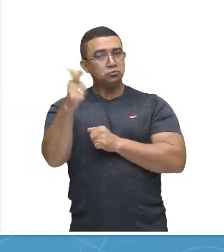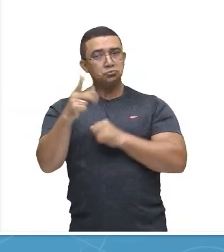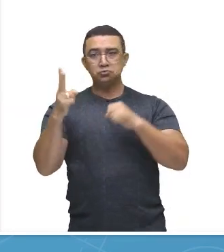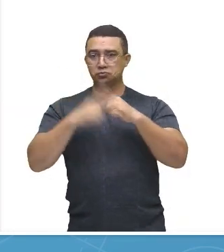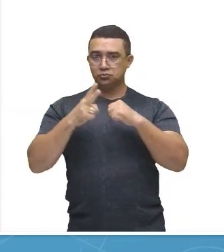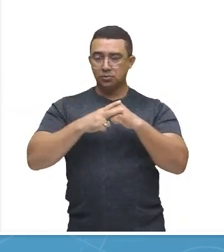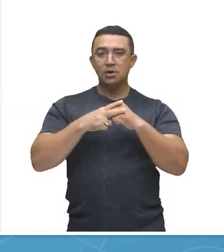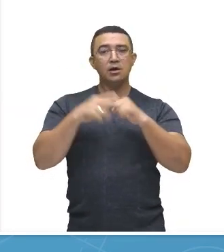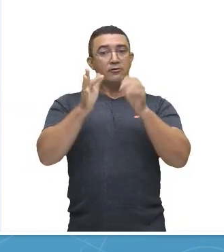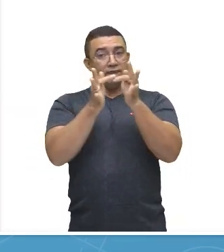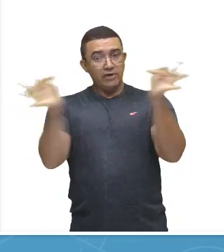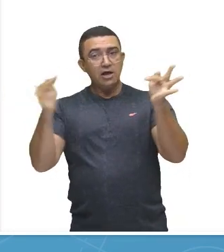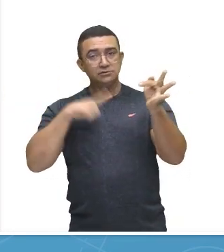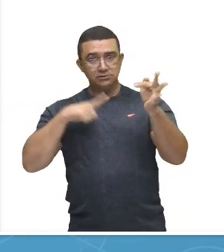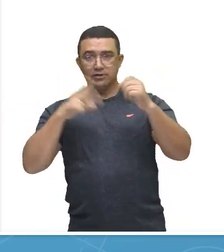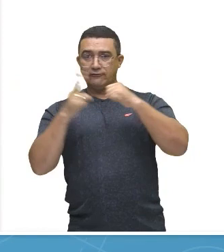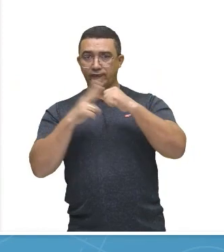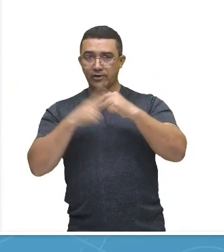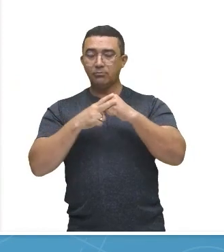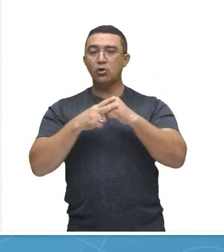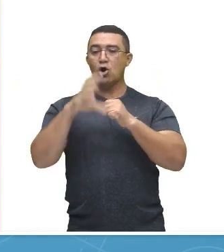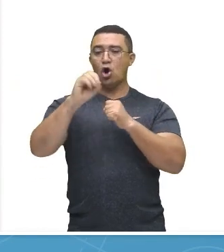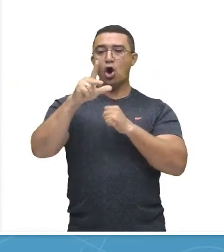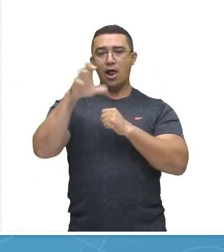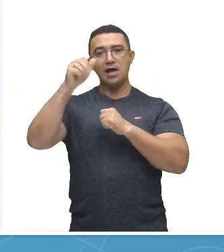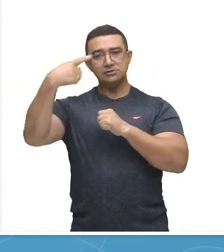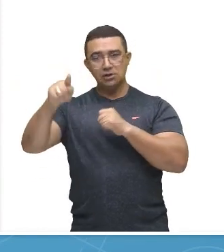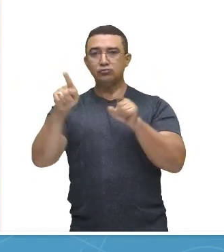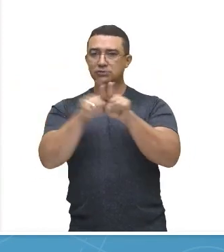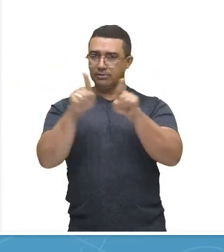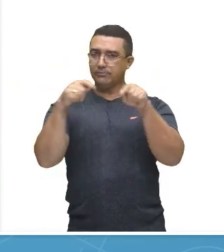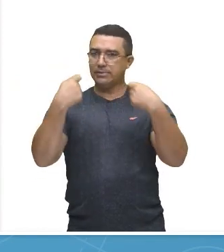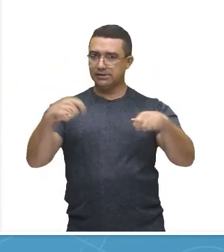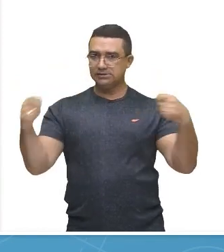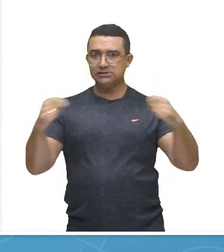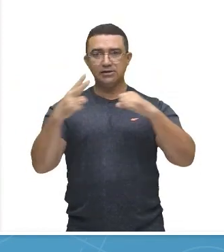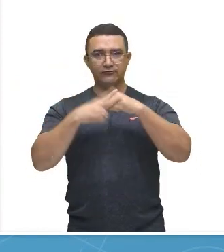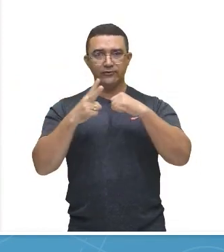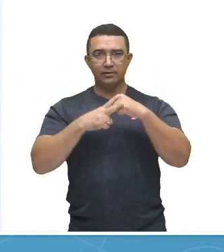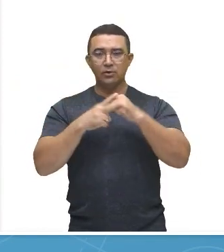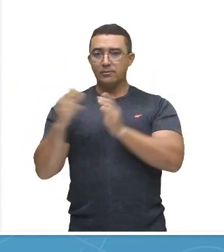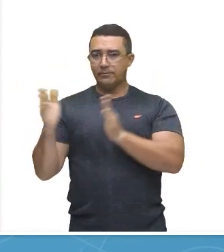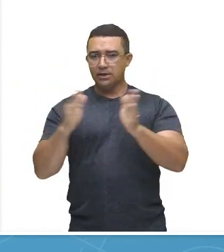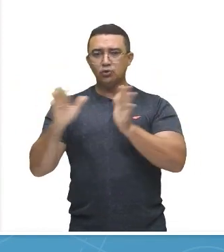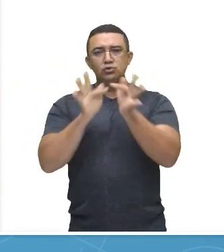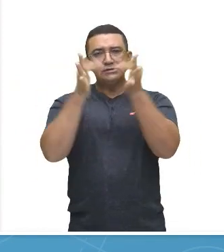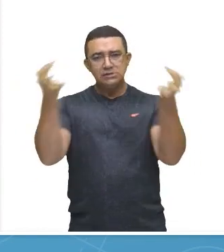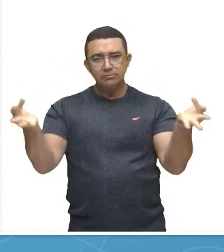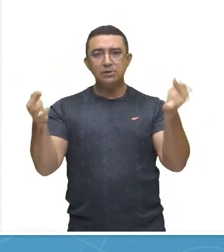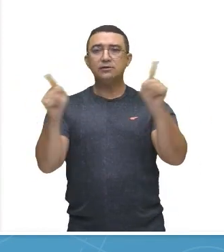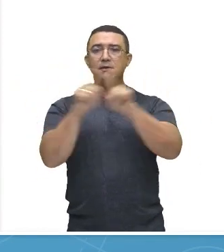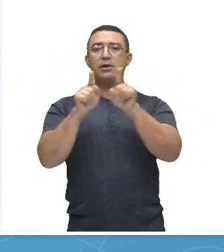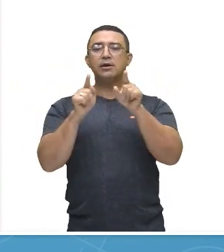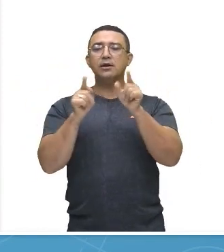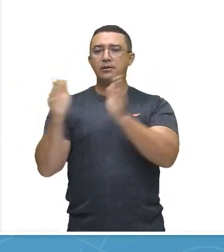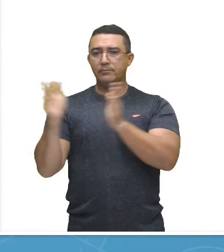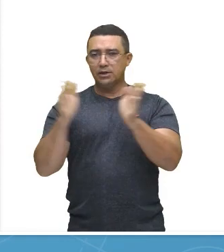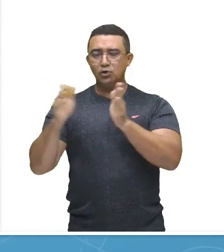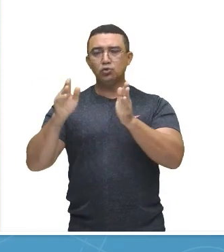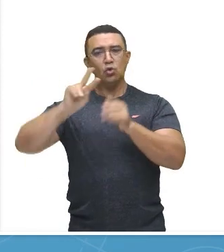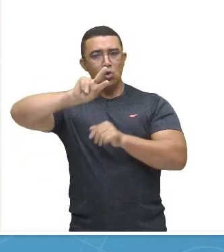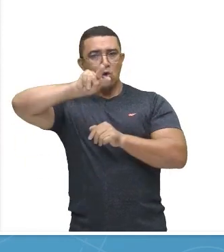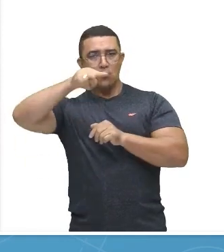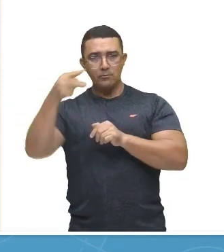oração tem que ter verbo, período composto, um verbo, período simples, um verbo, período composto, 2 ou mais verbos